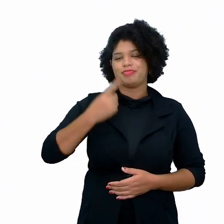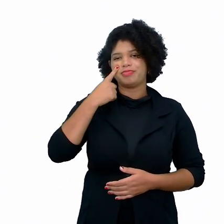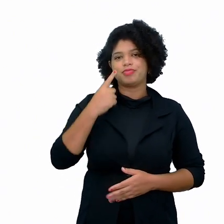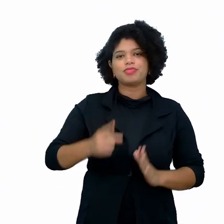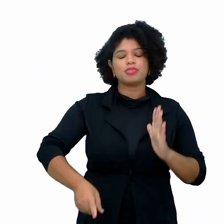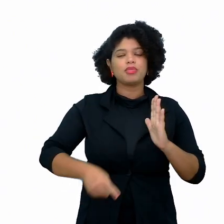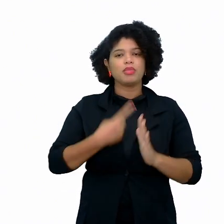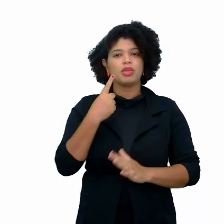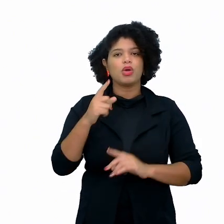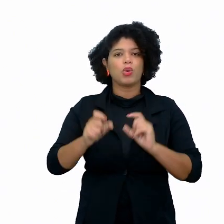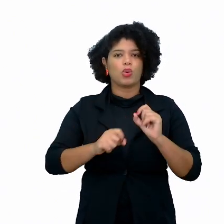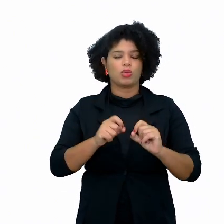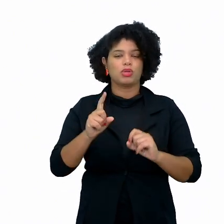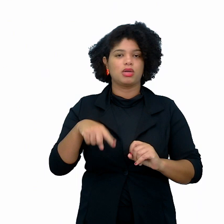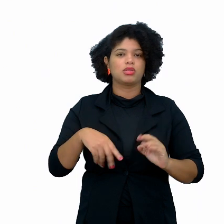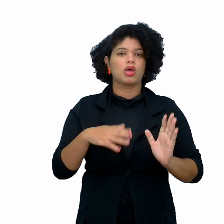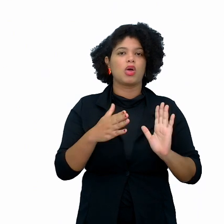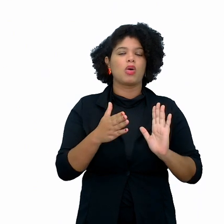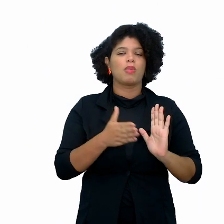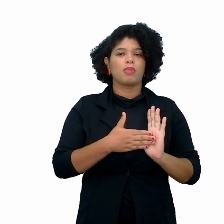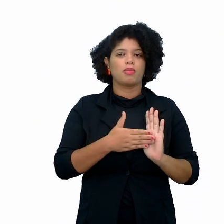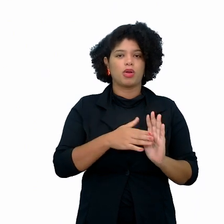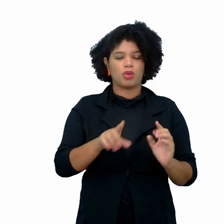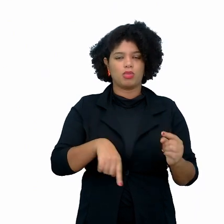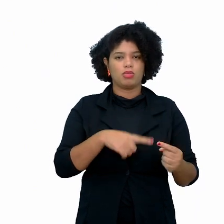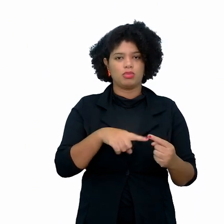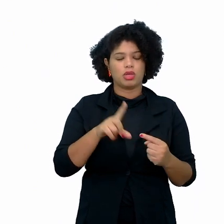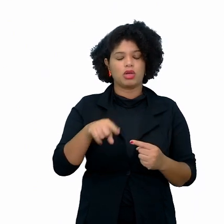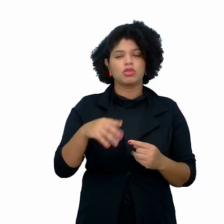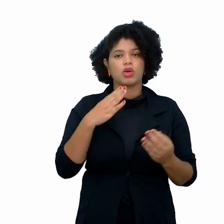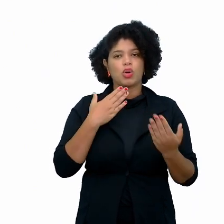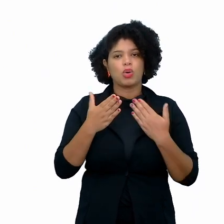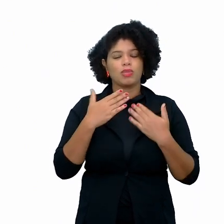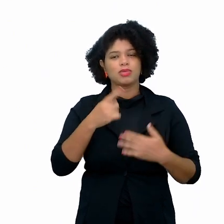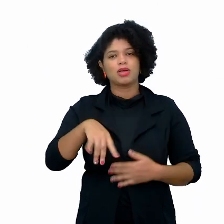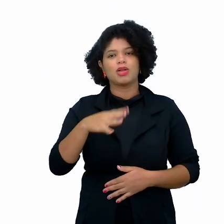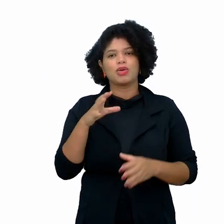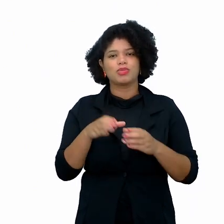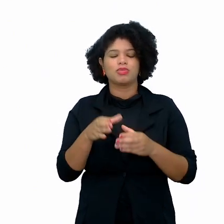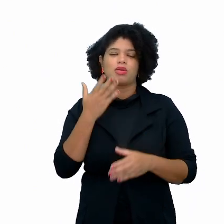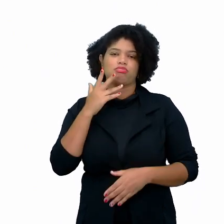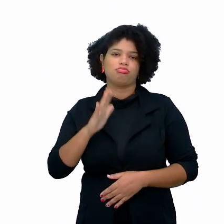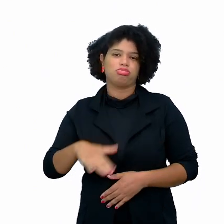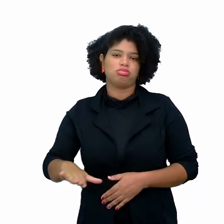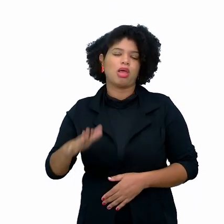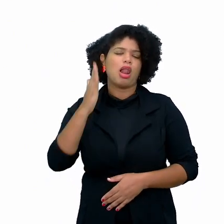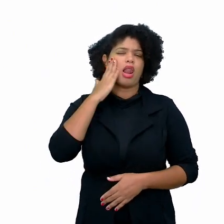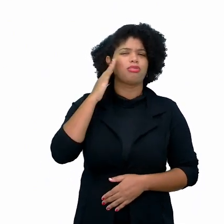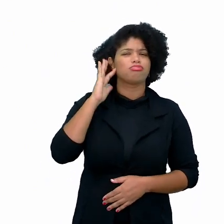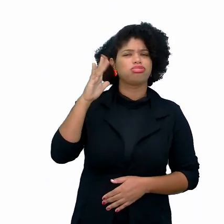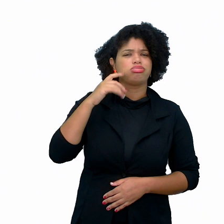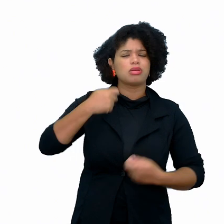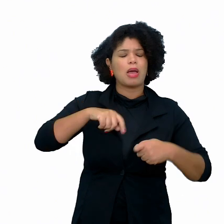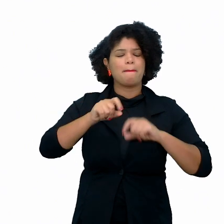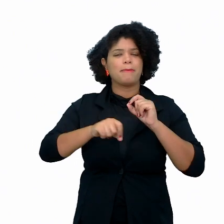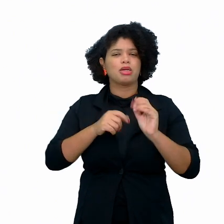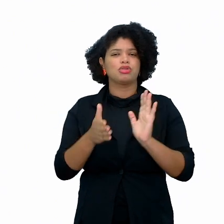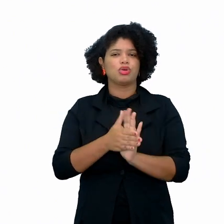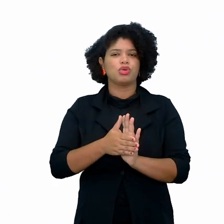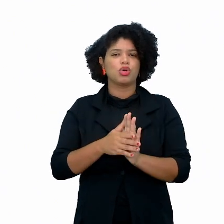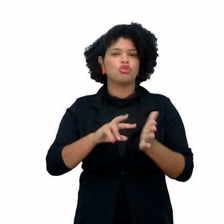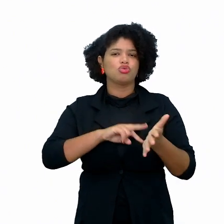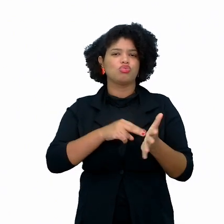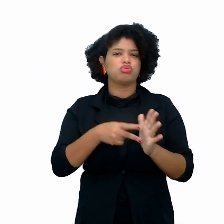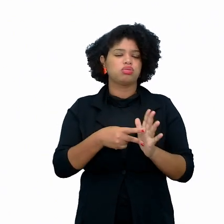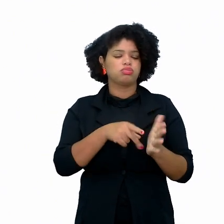Na primeira, a proposta é uma conversa com as crianças que discuta o que é necessário para saber o significado de